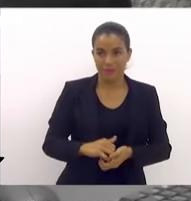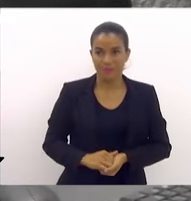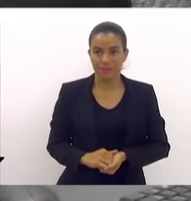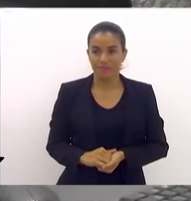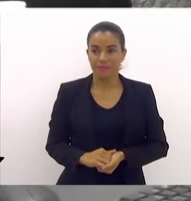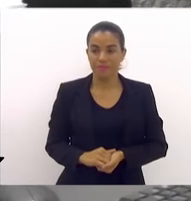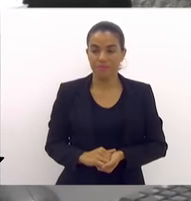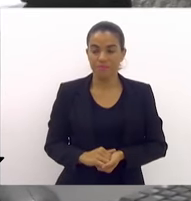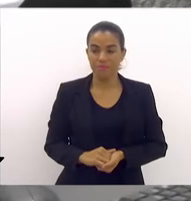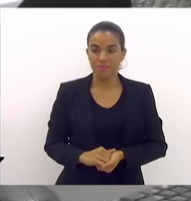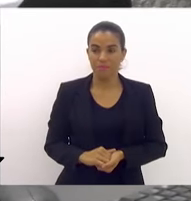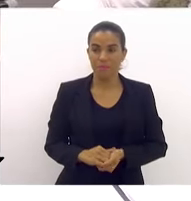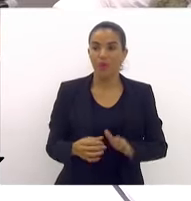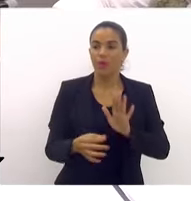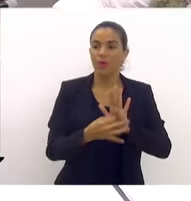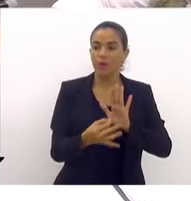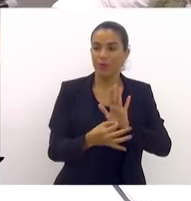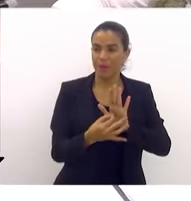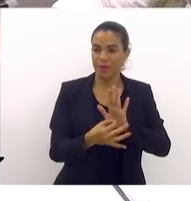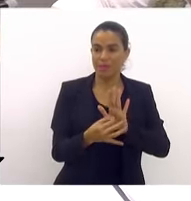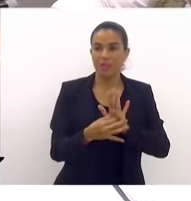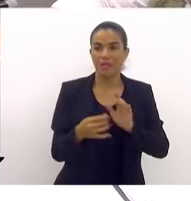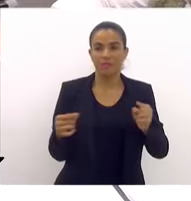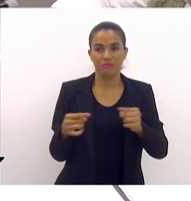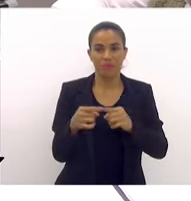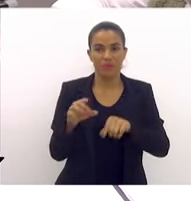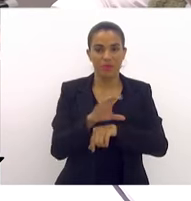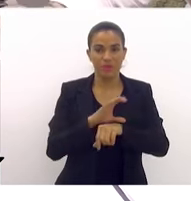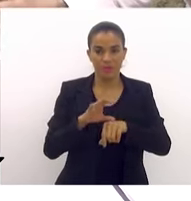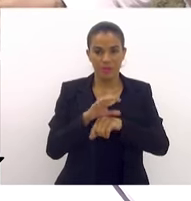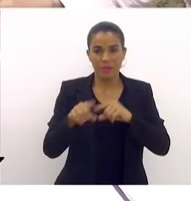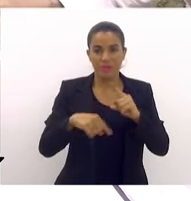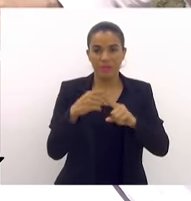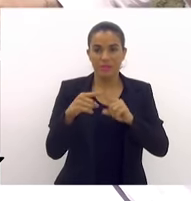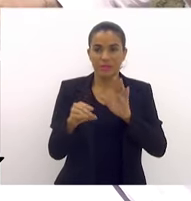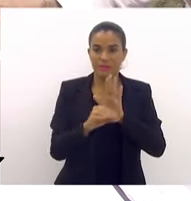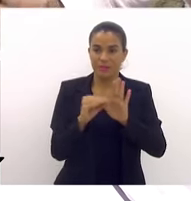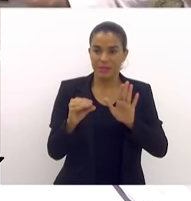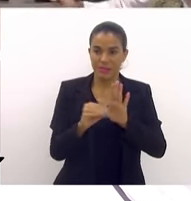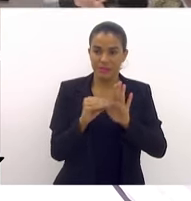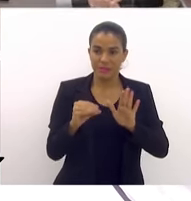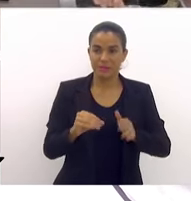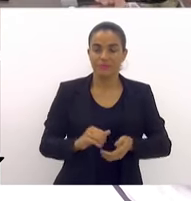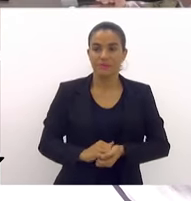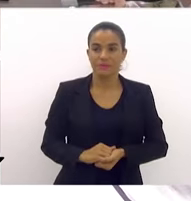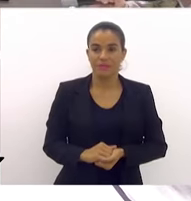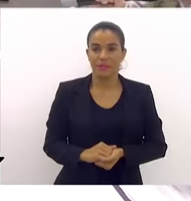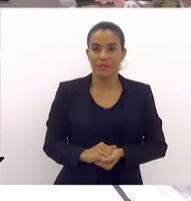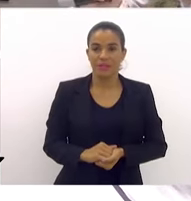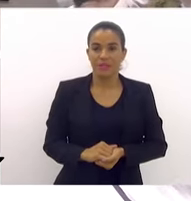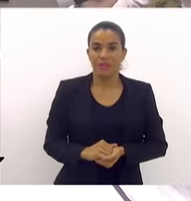Cozolino. Parecer pela constitucionalidade com emendas.